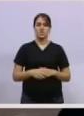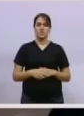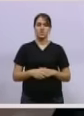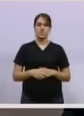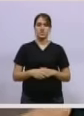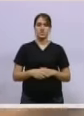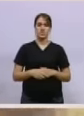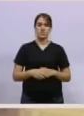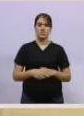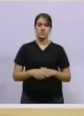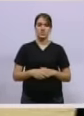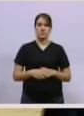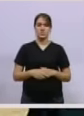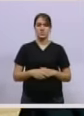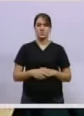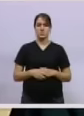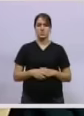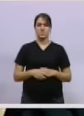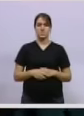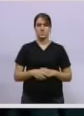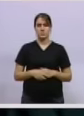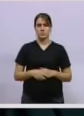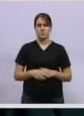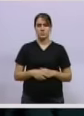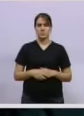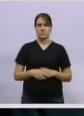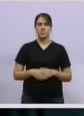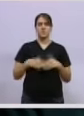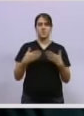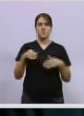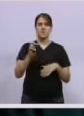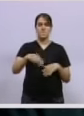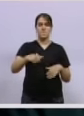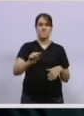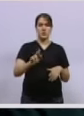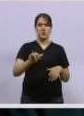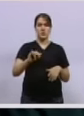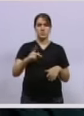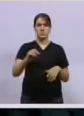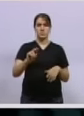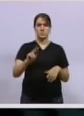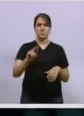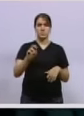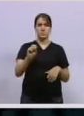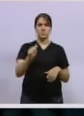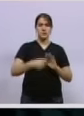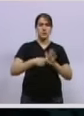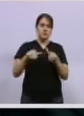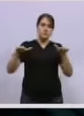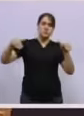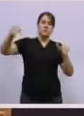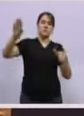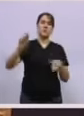corte naquele casulo, ela nunca vai voar, por uma razão muito simples. É o processo de